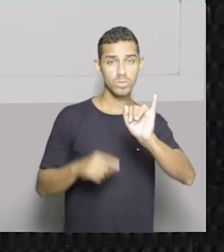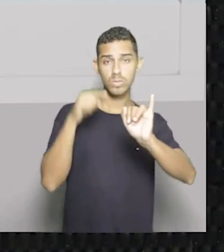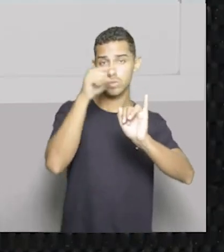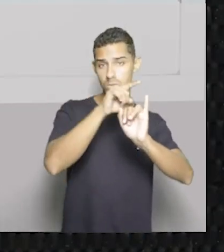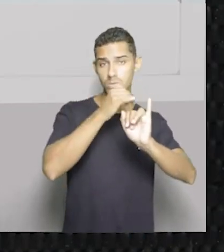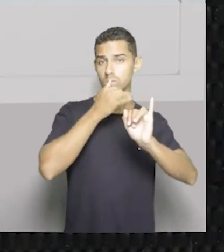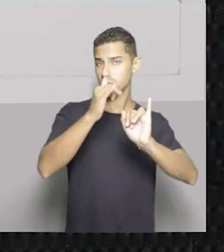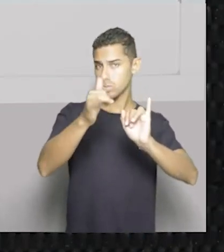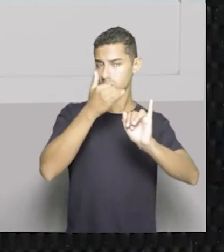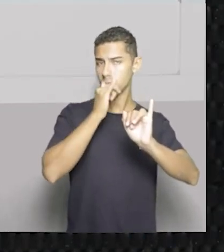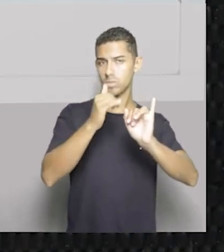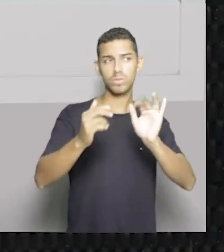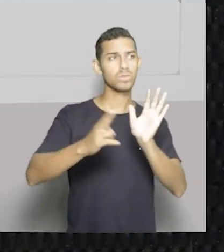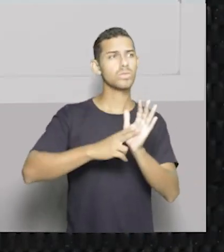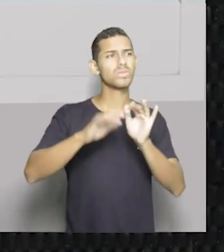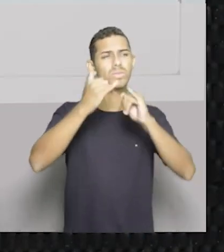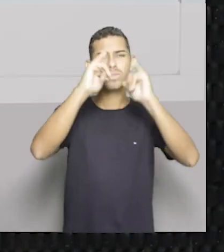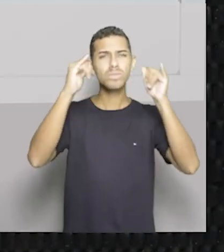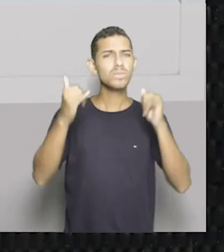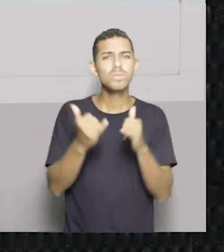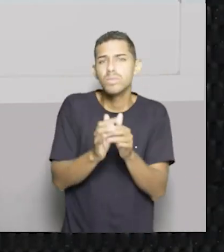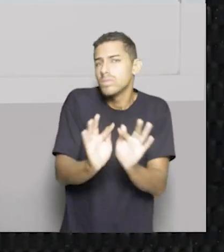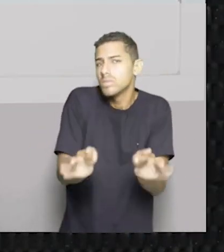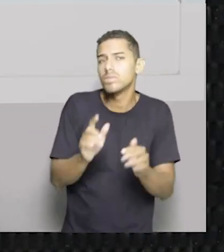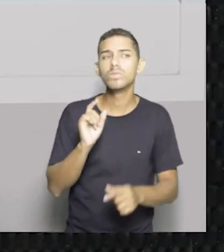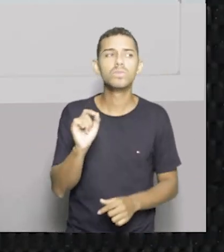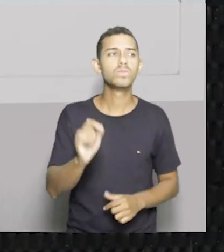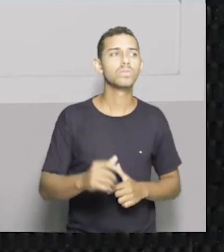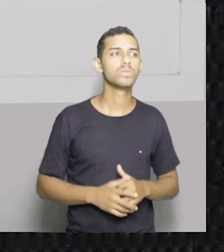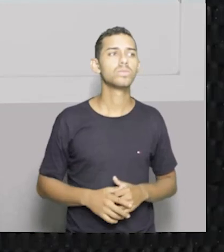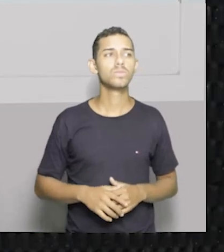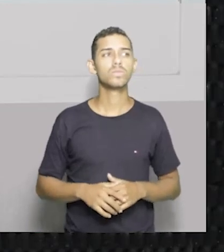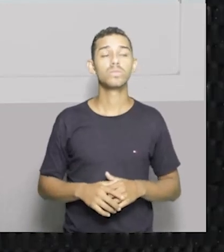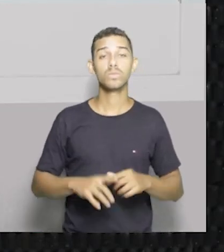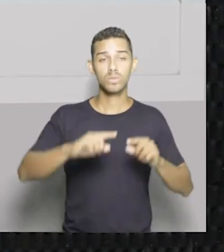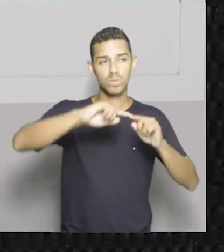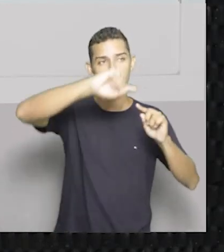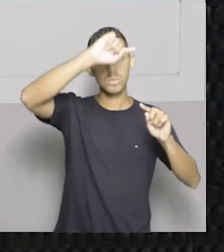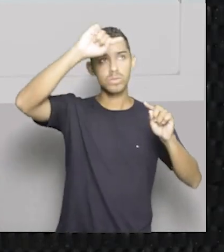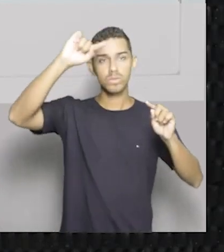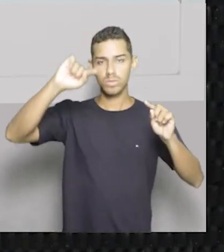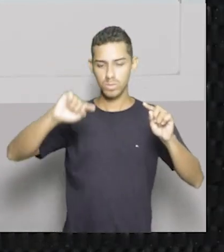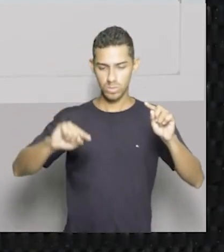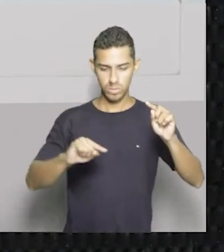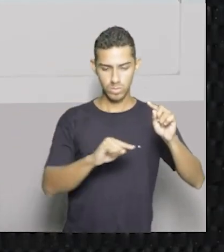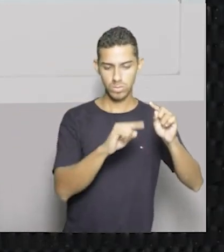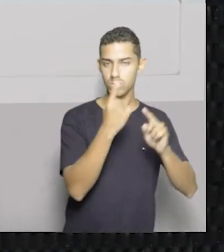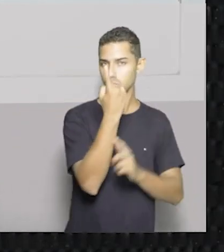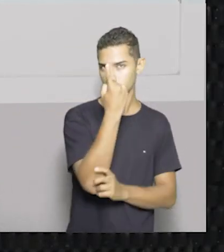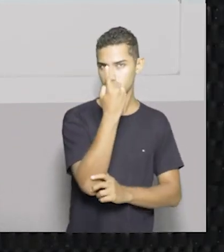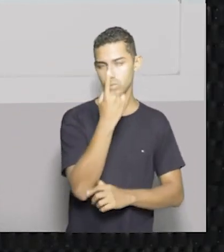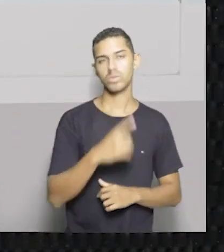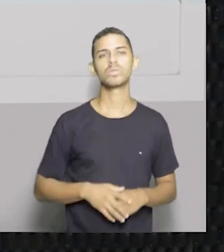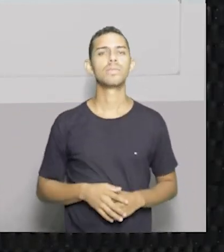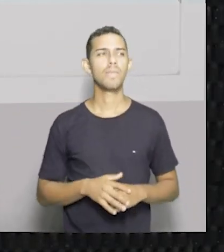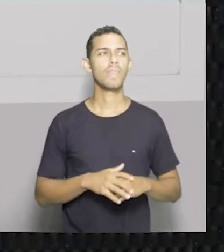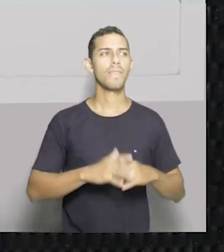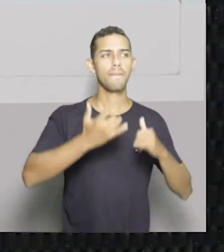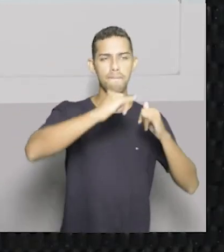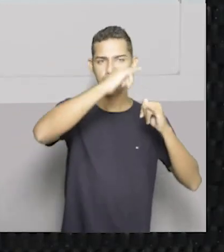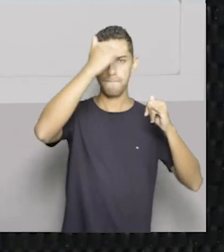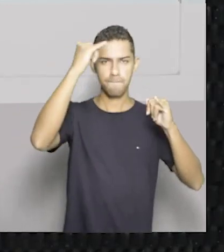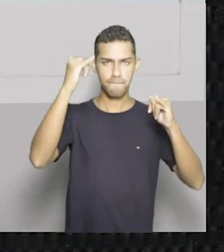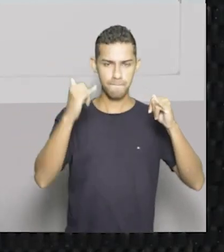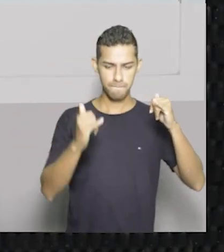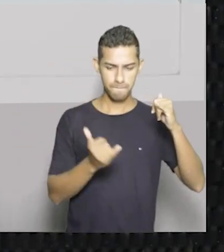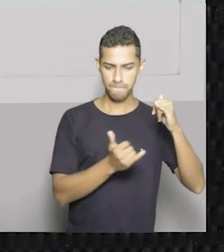desse simples. Professor, o que é um circuito simples? É um circuito de uma malha só. Só tem essa malha